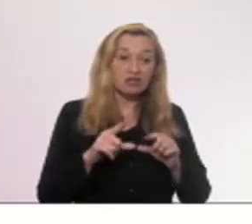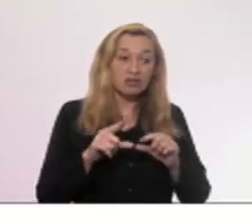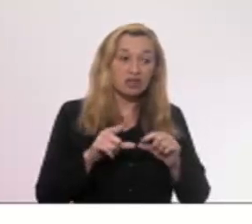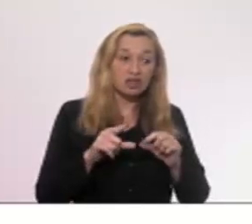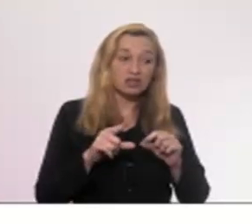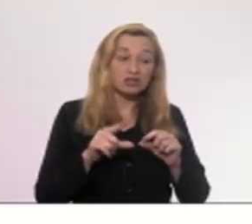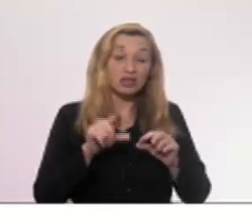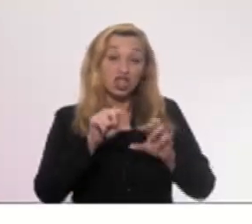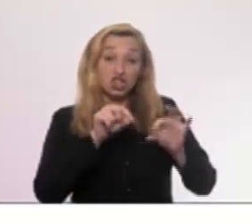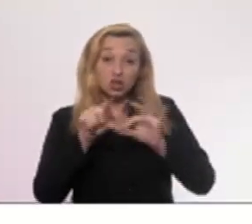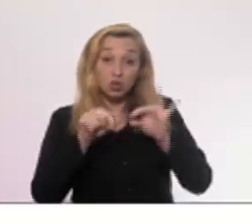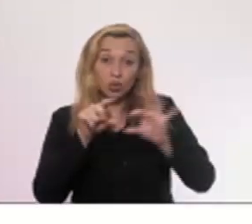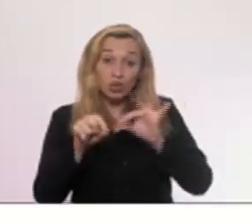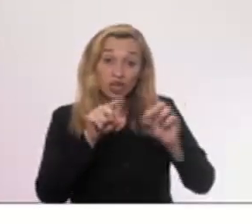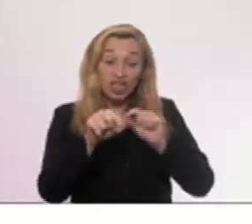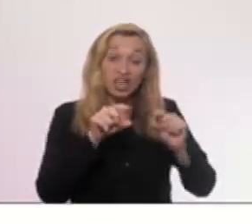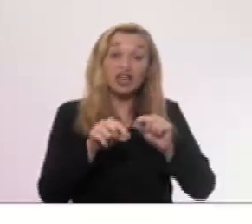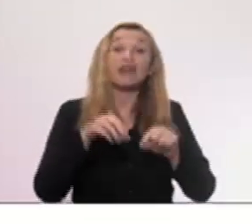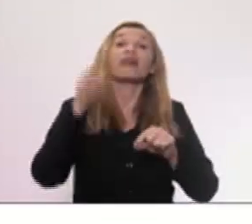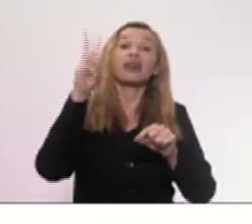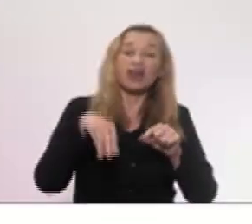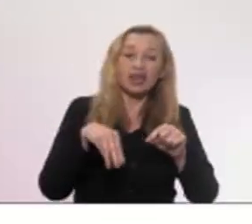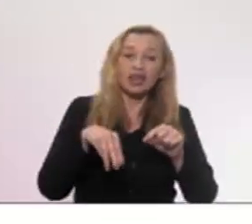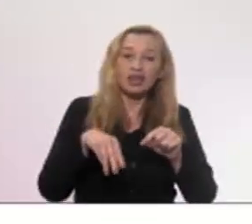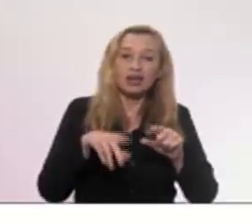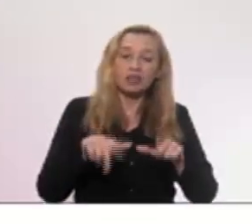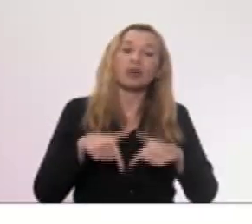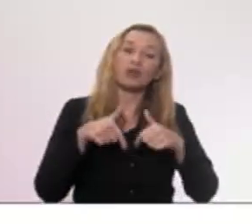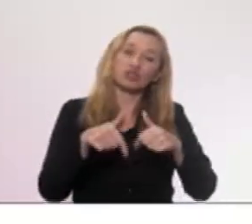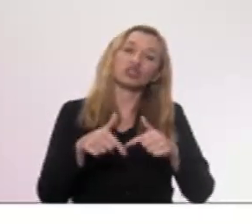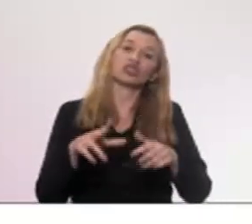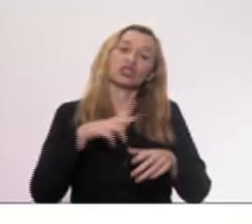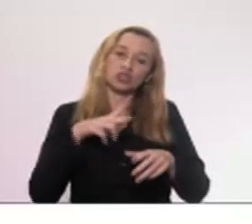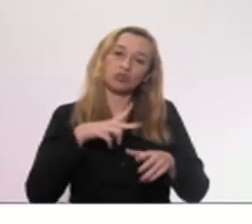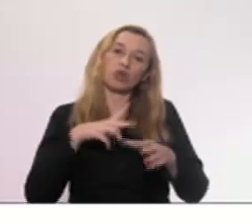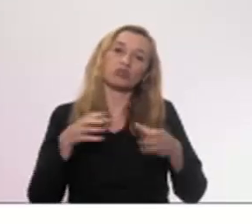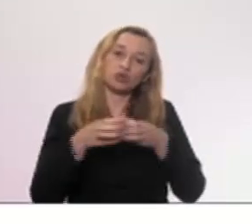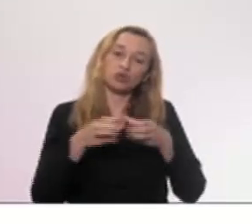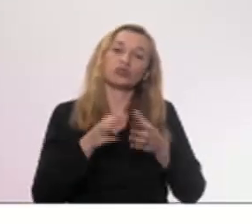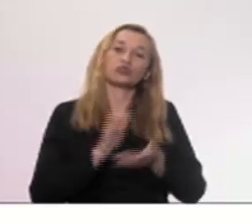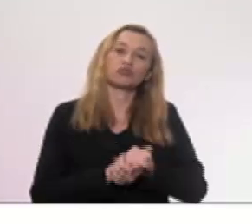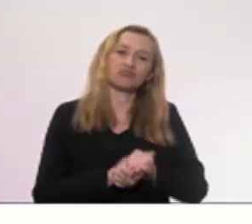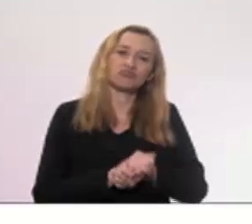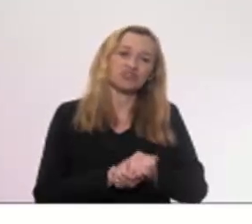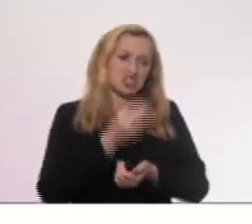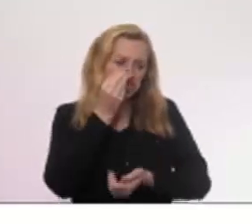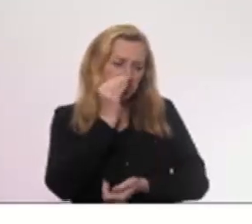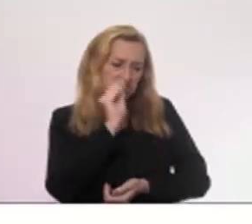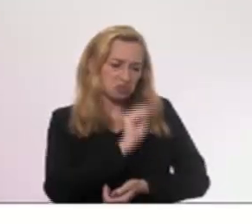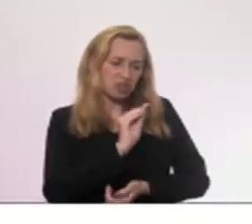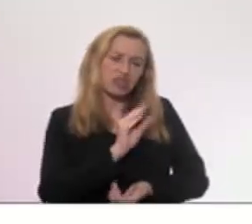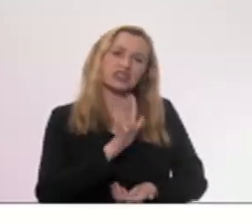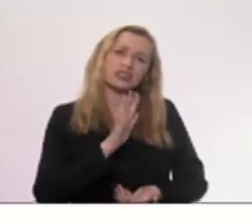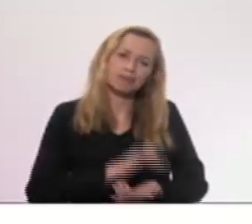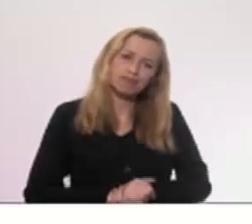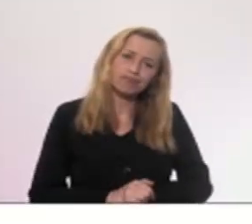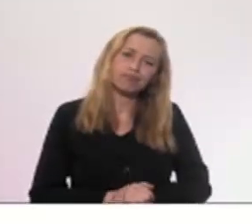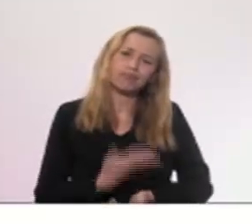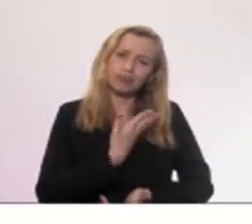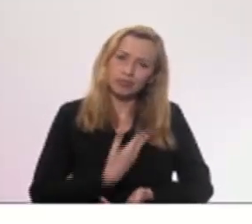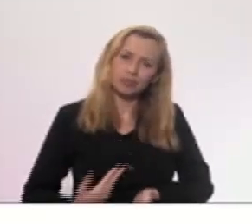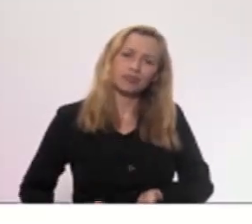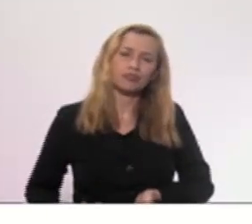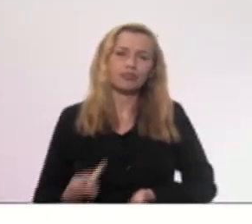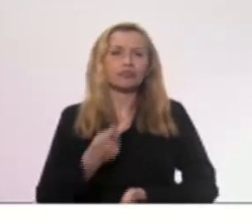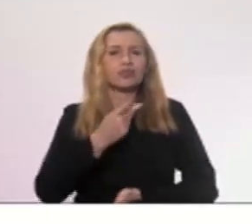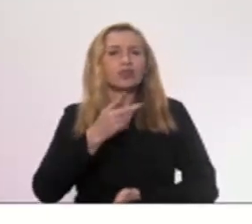as indicações dos reitores para a composição de suas próprias equipes. O que ignora o presidente da